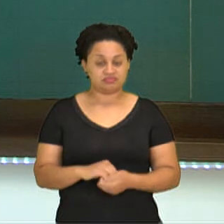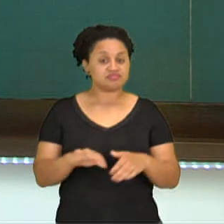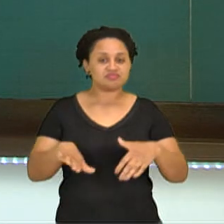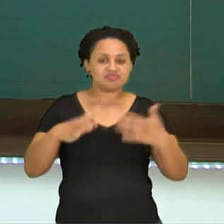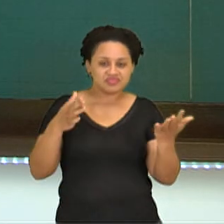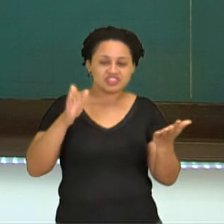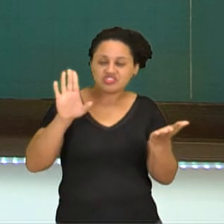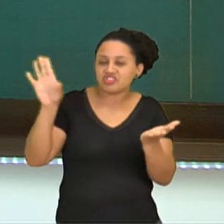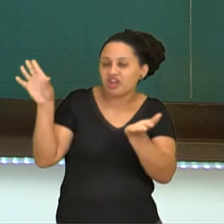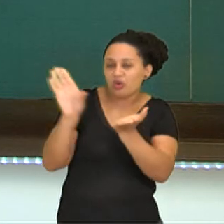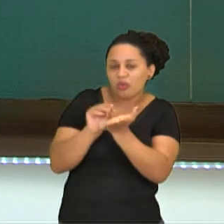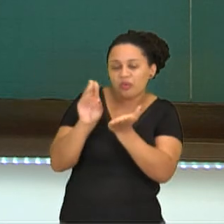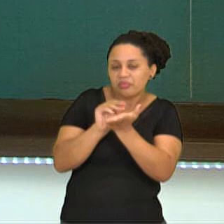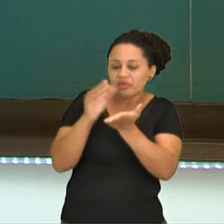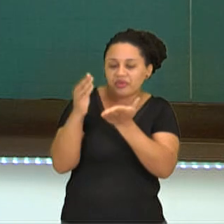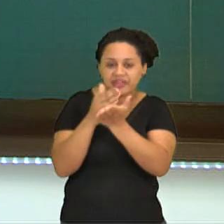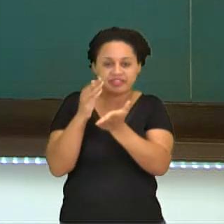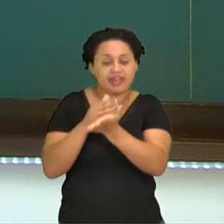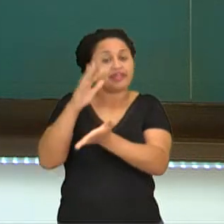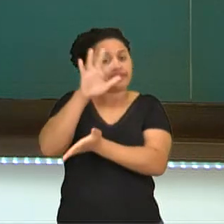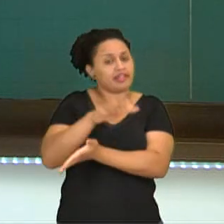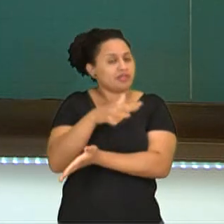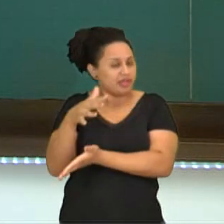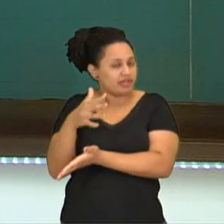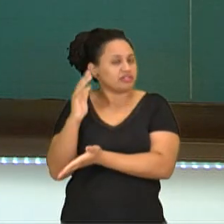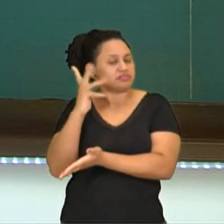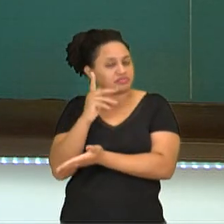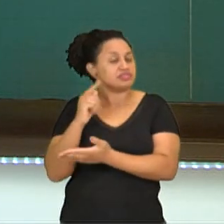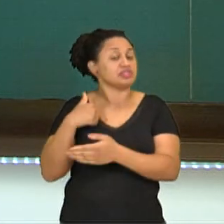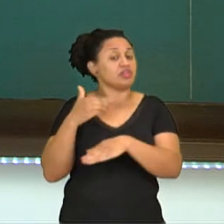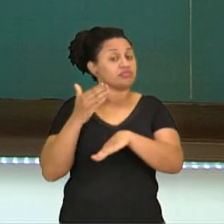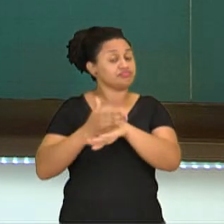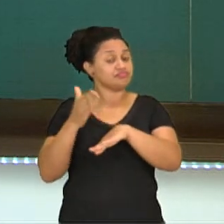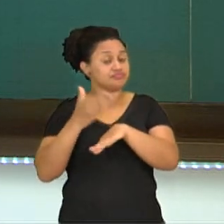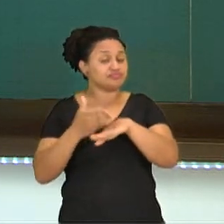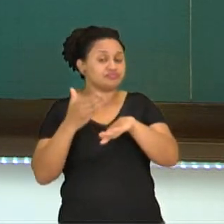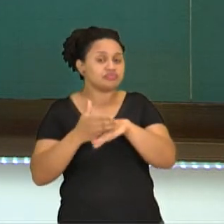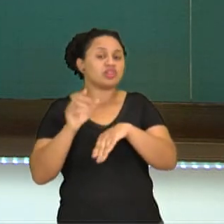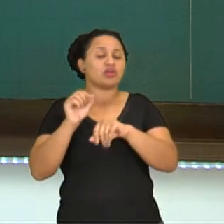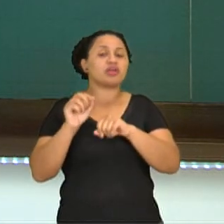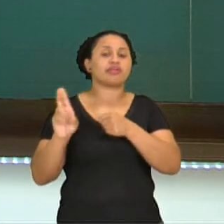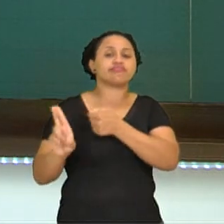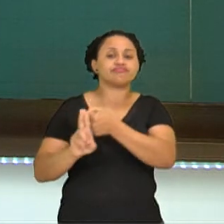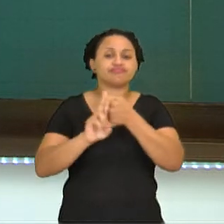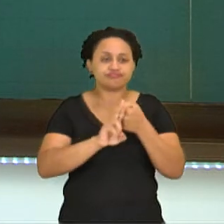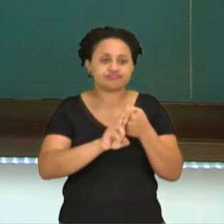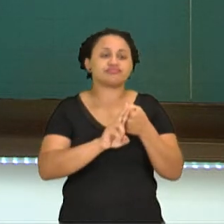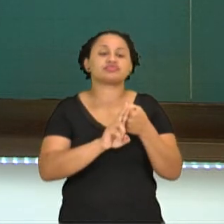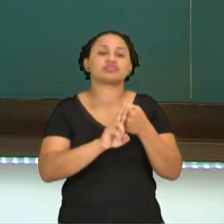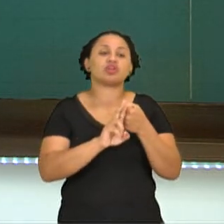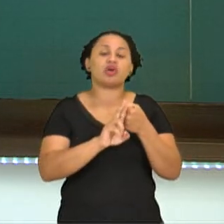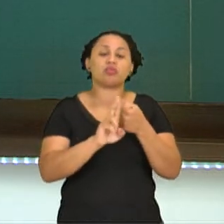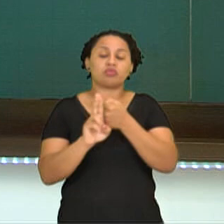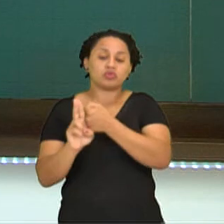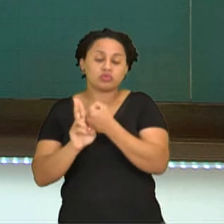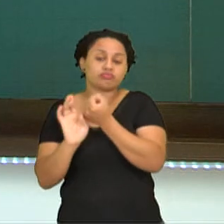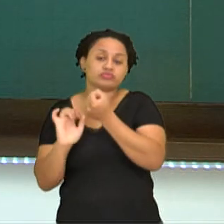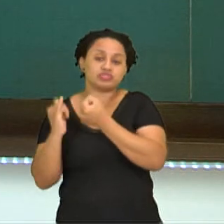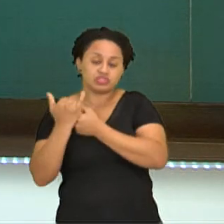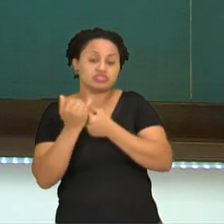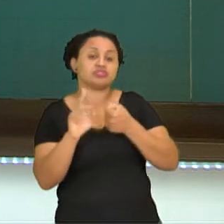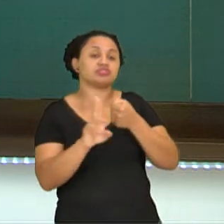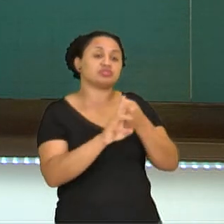E aí, copiou a tabelinha? Vamos treinando aqui esses pronomes, os pronomes adjetivos, os